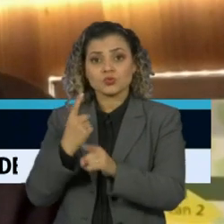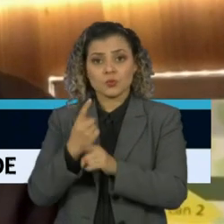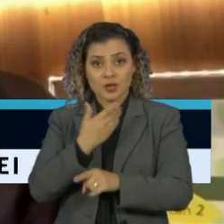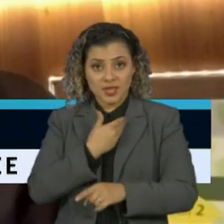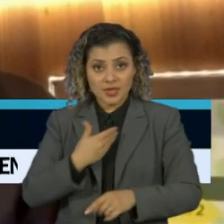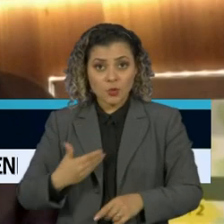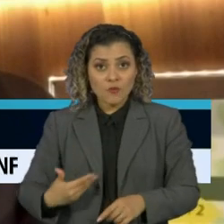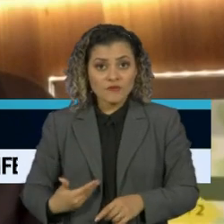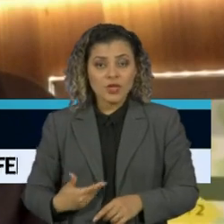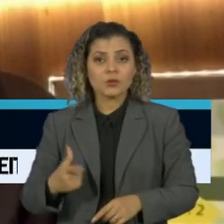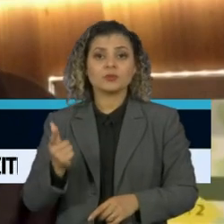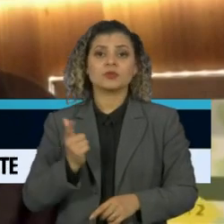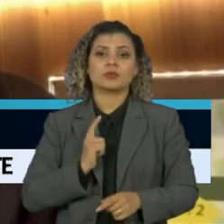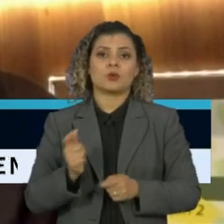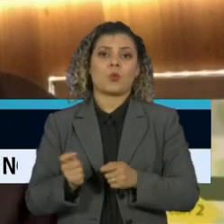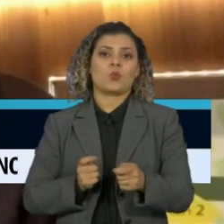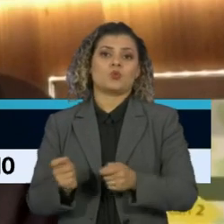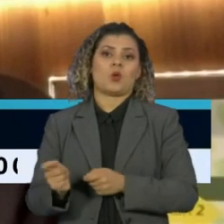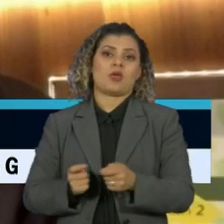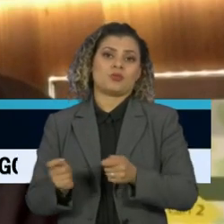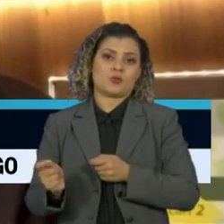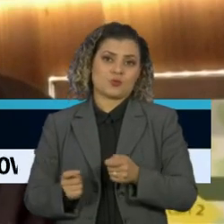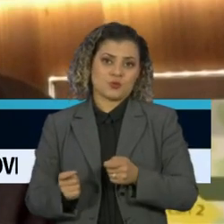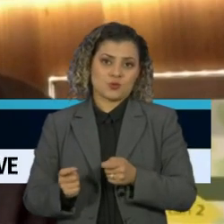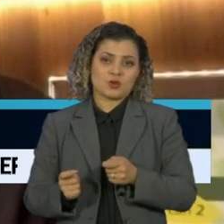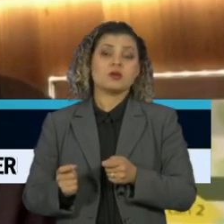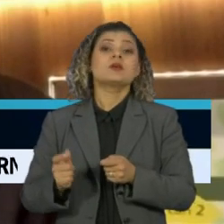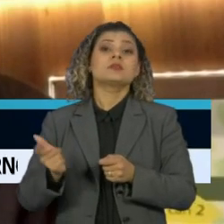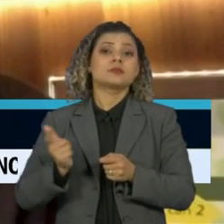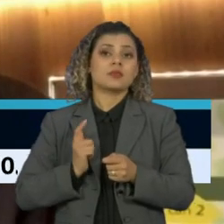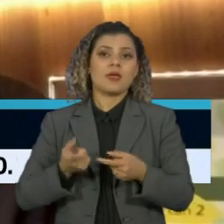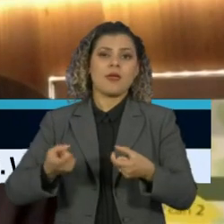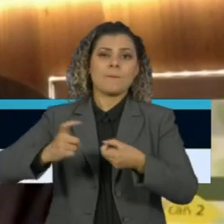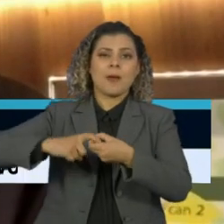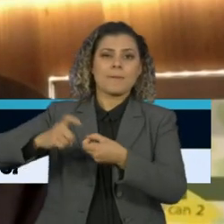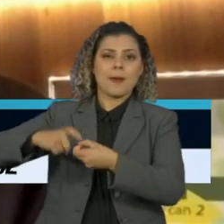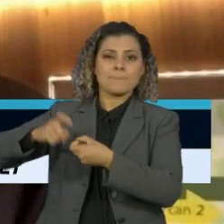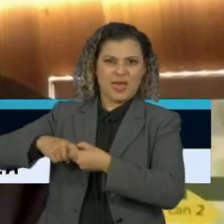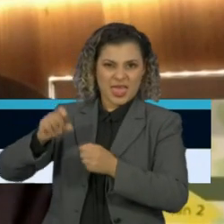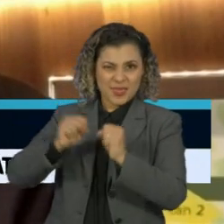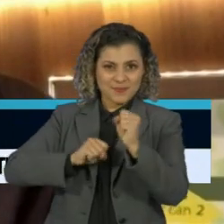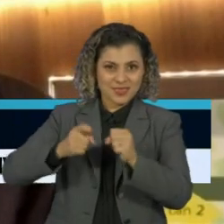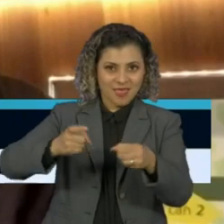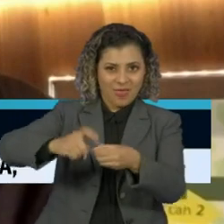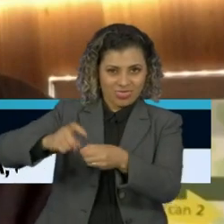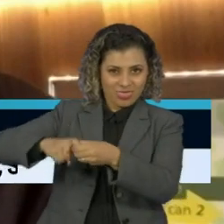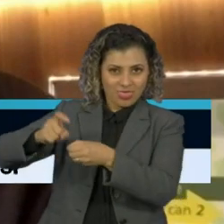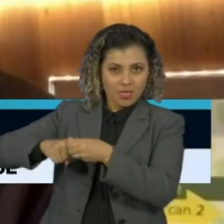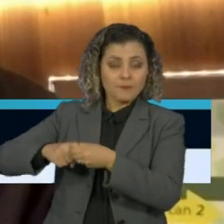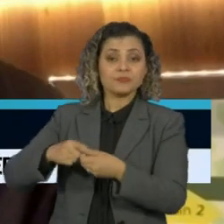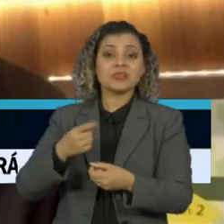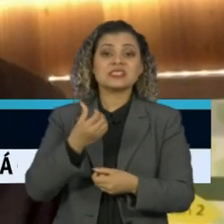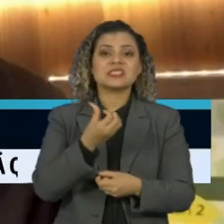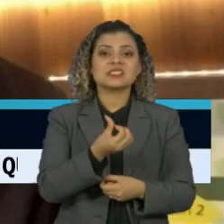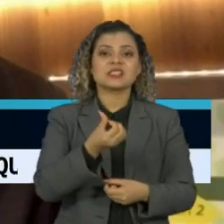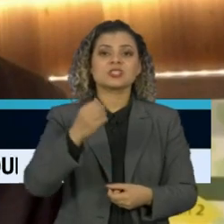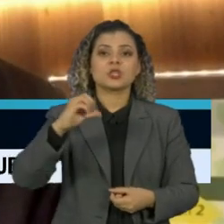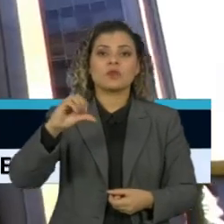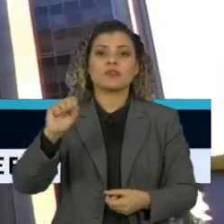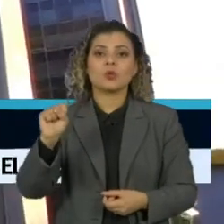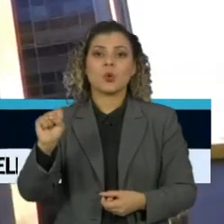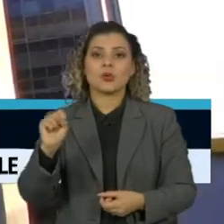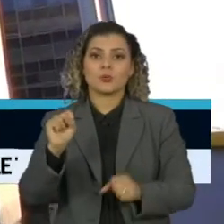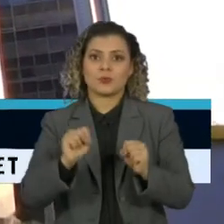governo era controlador. Suas subsidiárias, coligadas e simples participação, 698